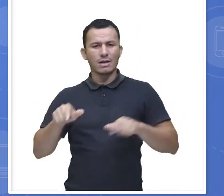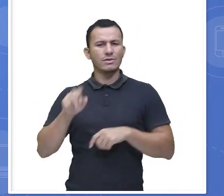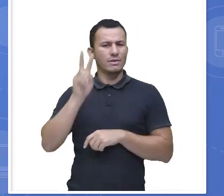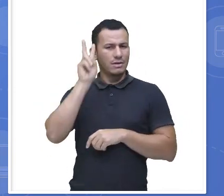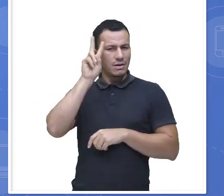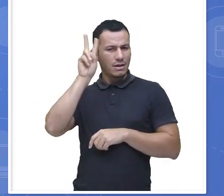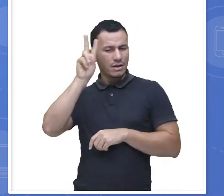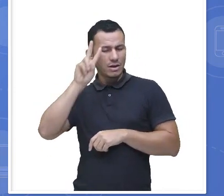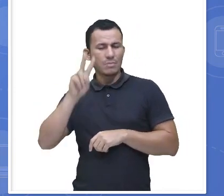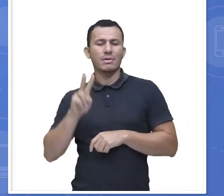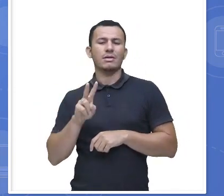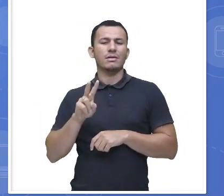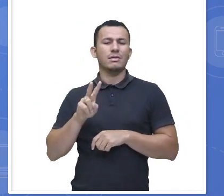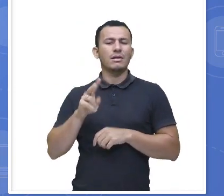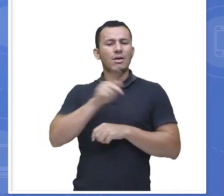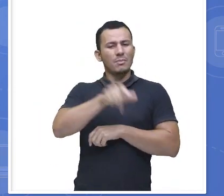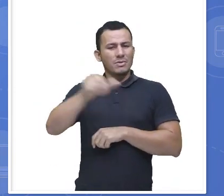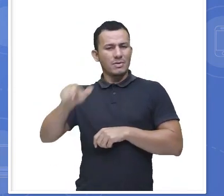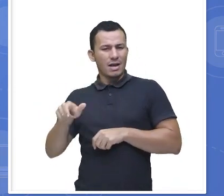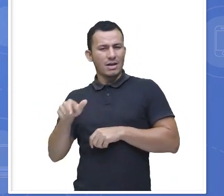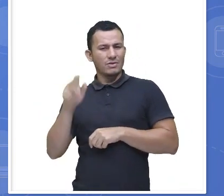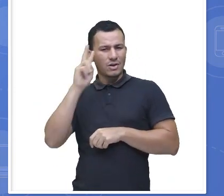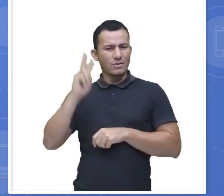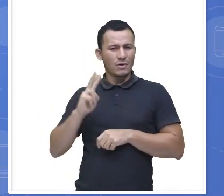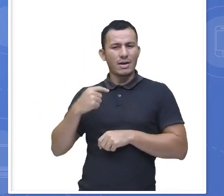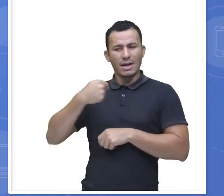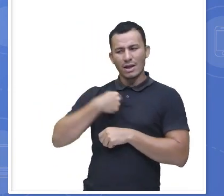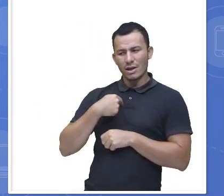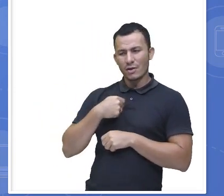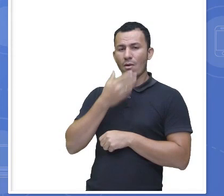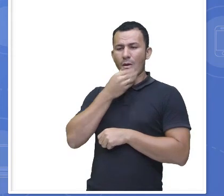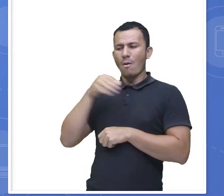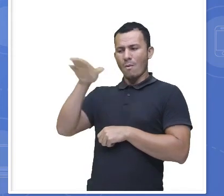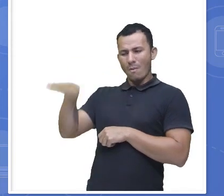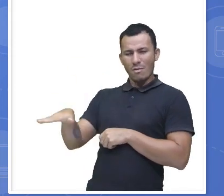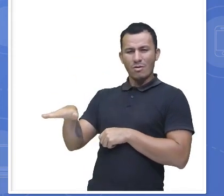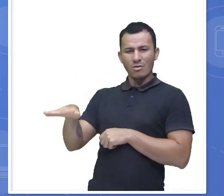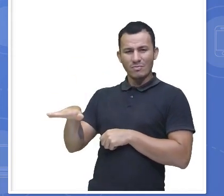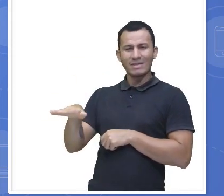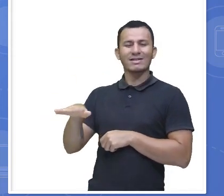história, o garoto lá, né, os personagens da história e